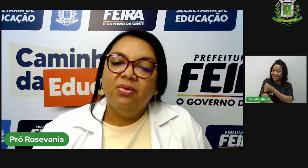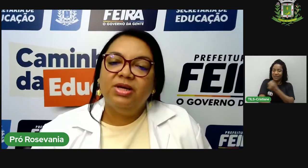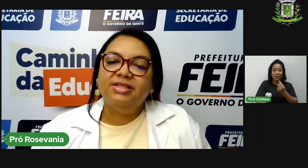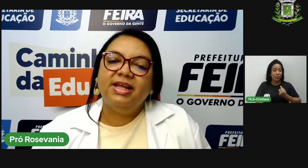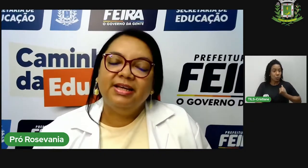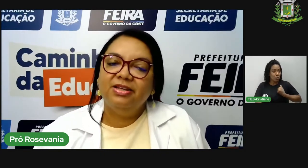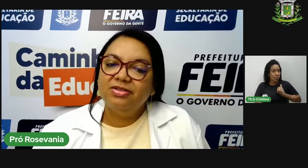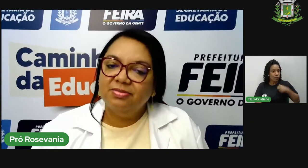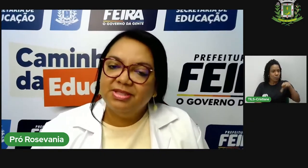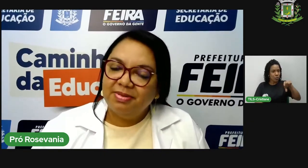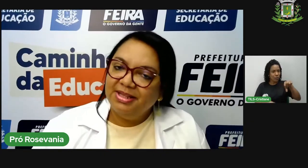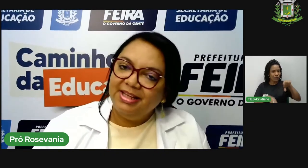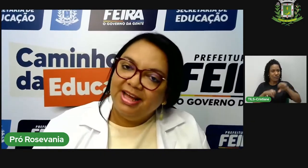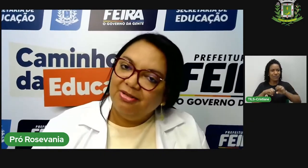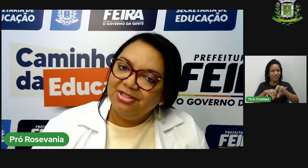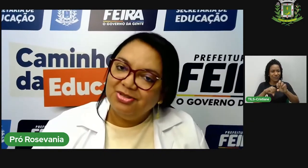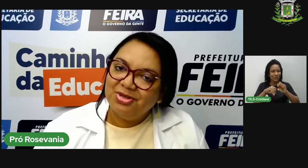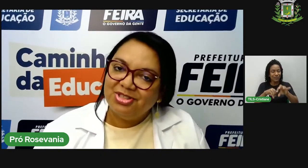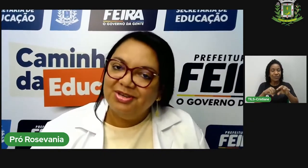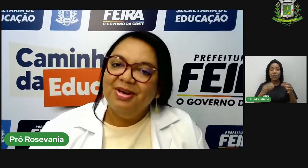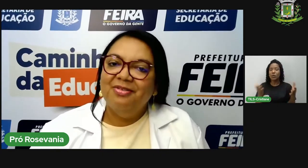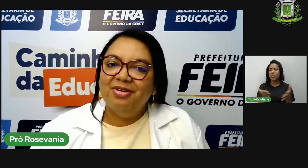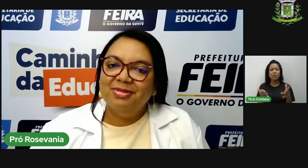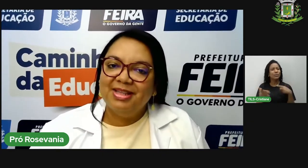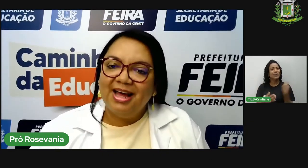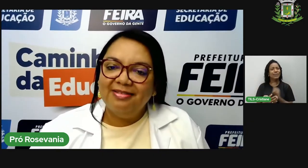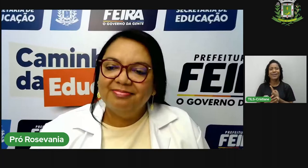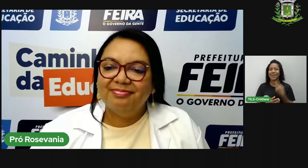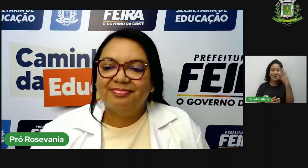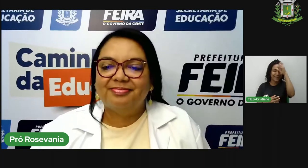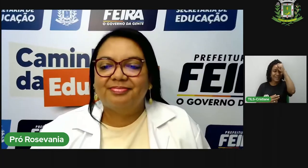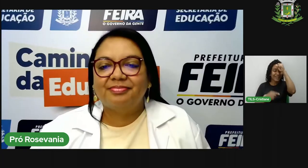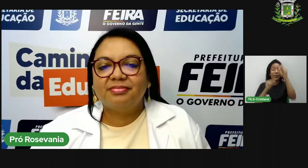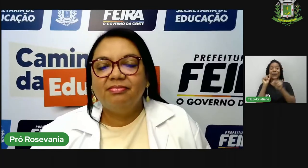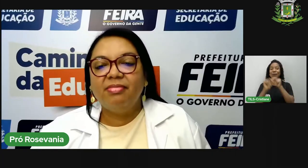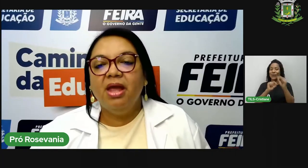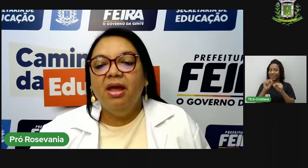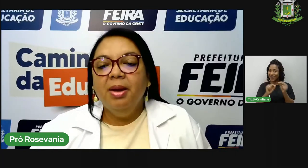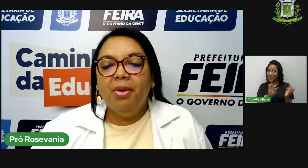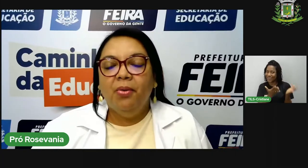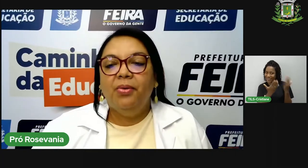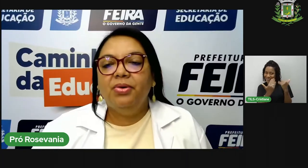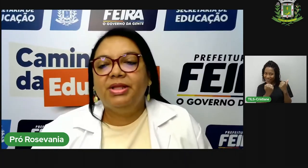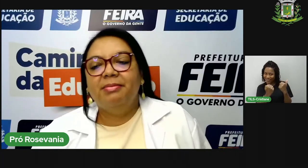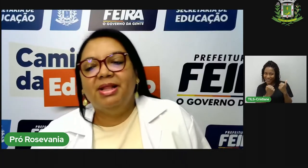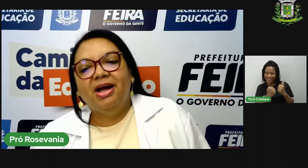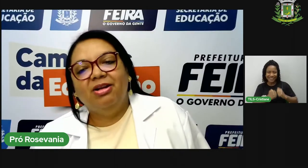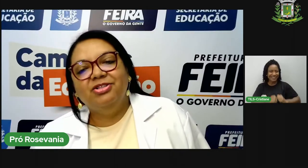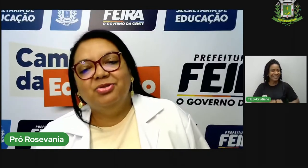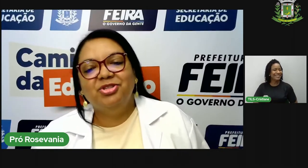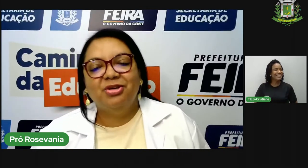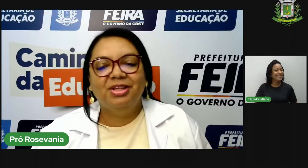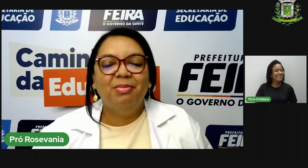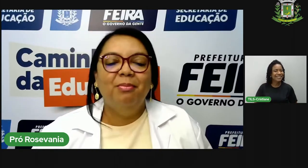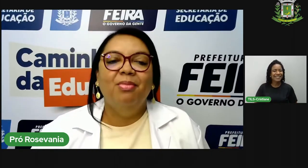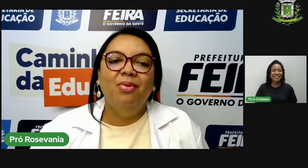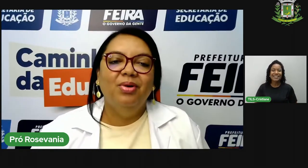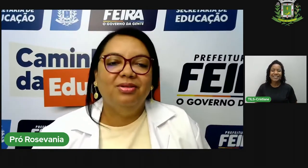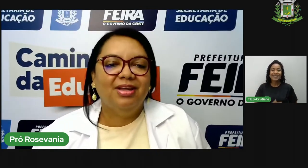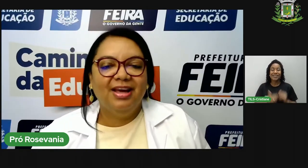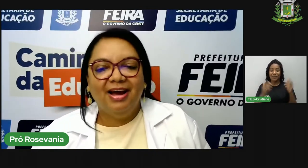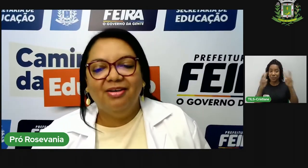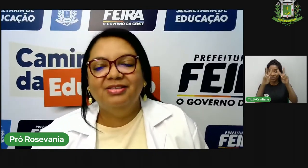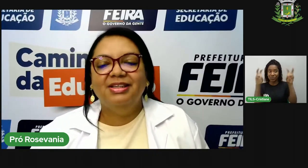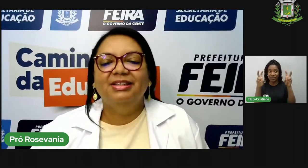nova. O que será que nós vamos aprender na aula de hoje? Vamos lá? Bom, o tema da aula de hoje é um tema